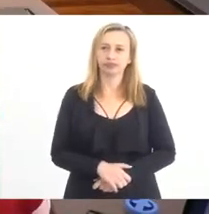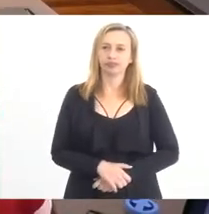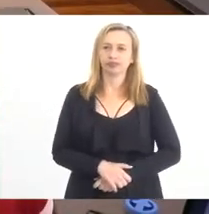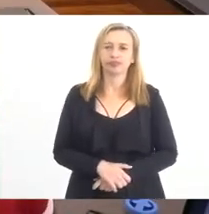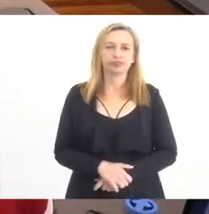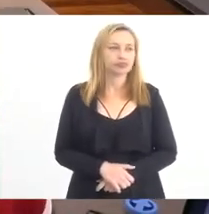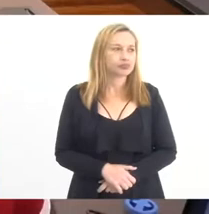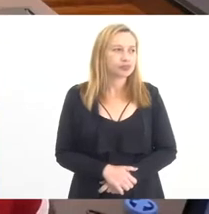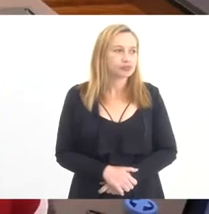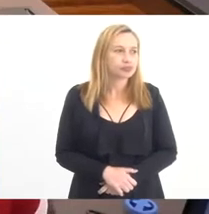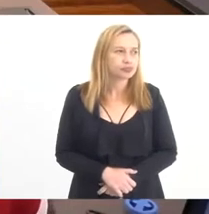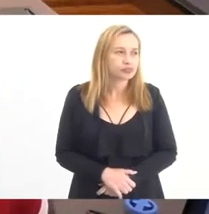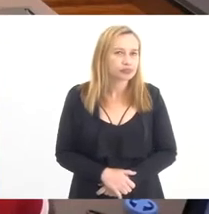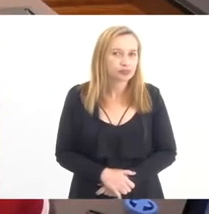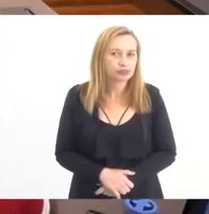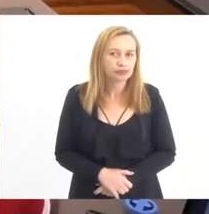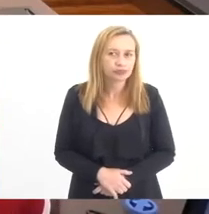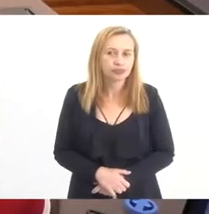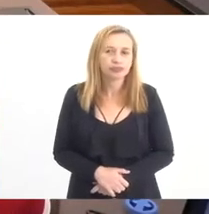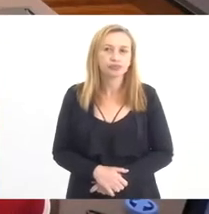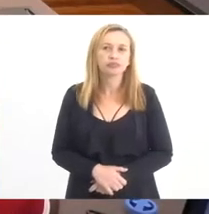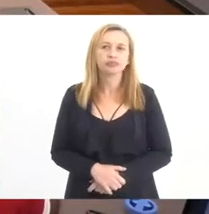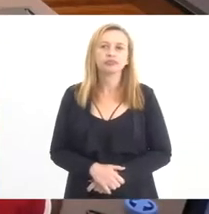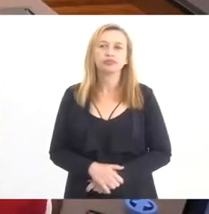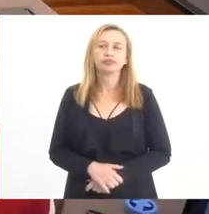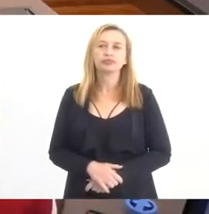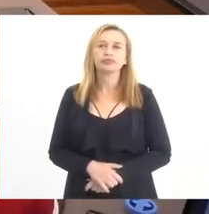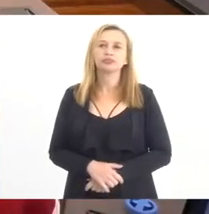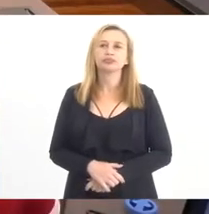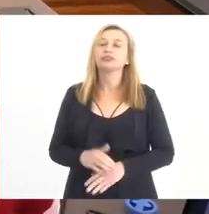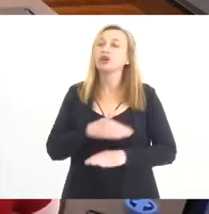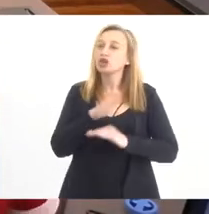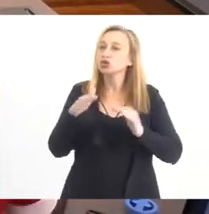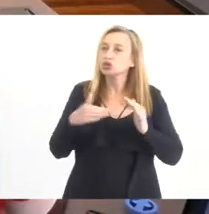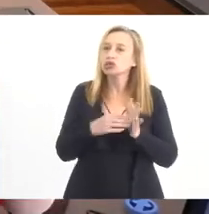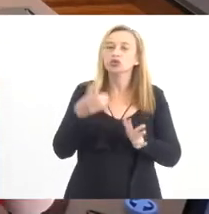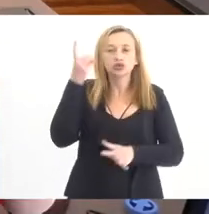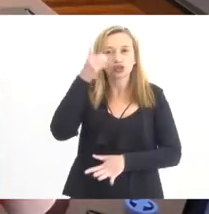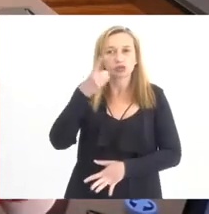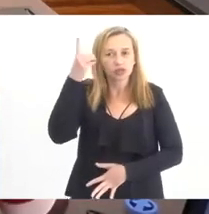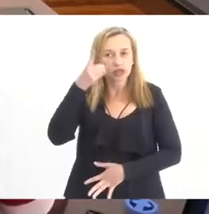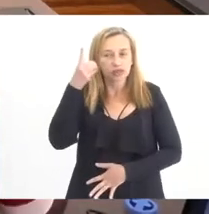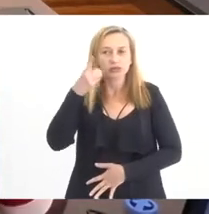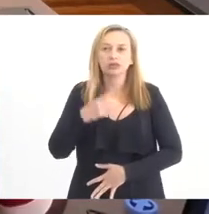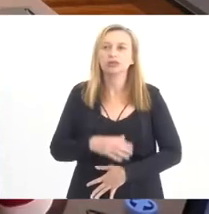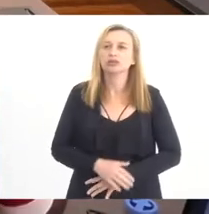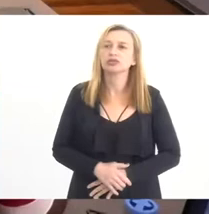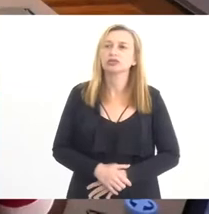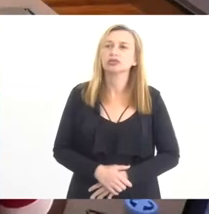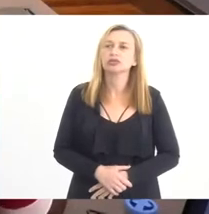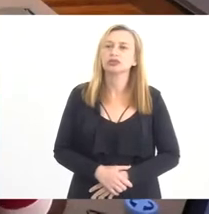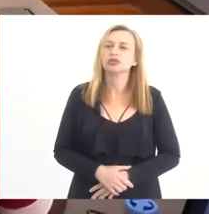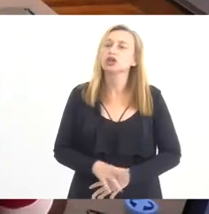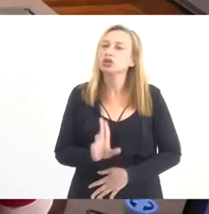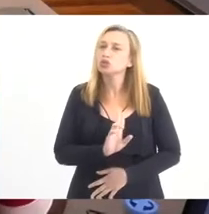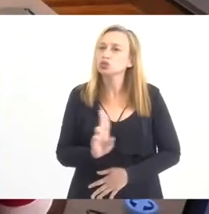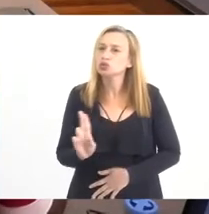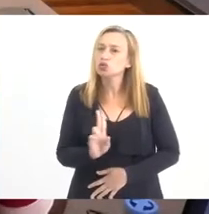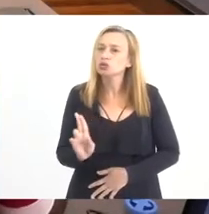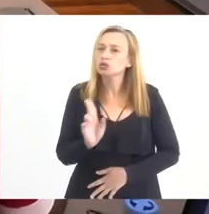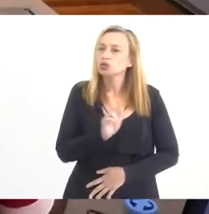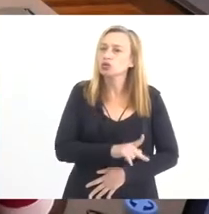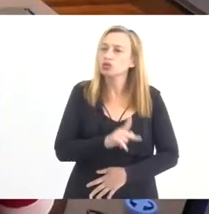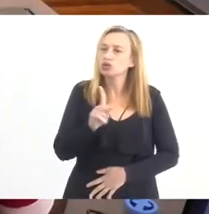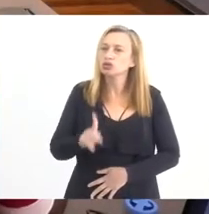Em seu nome, presidente Serafim, cumprimento a todos os deputados e, em nome do